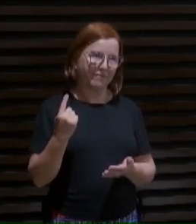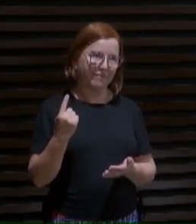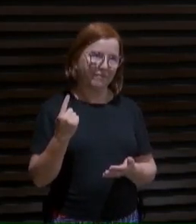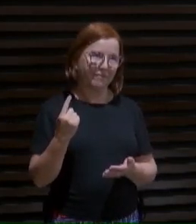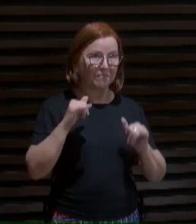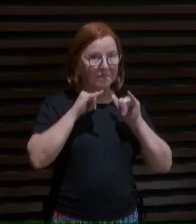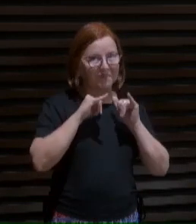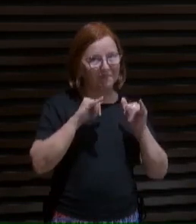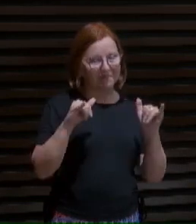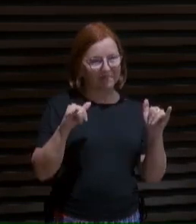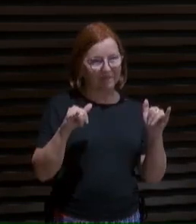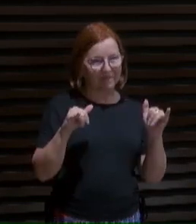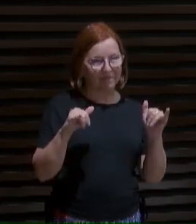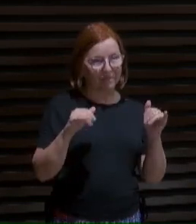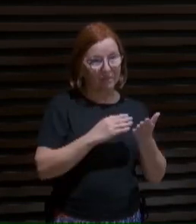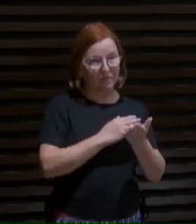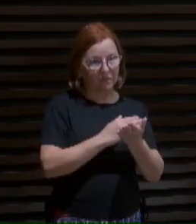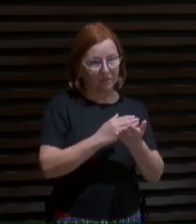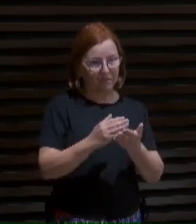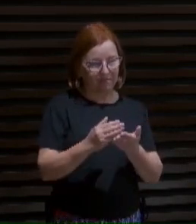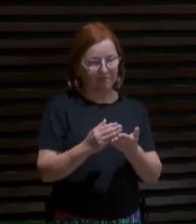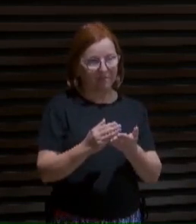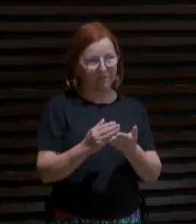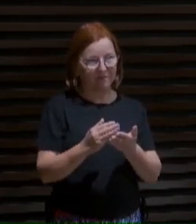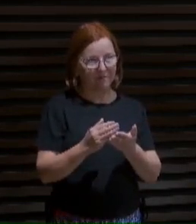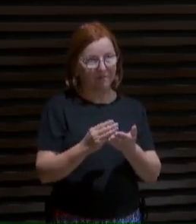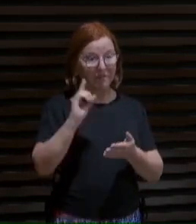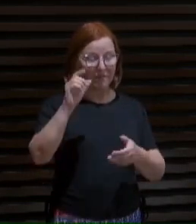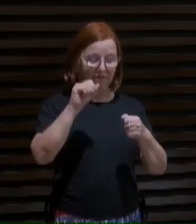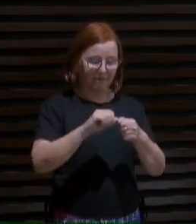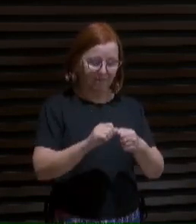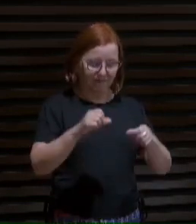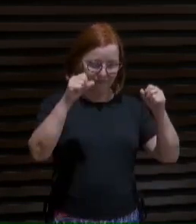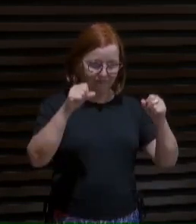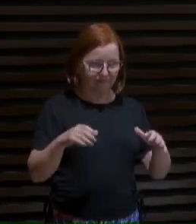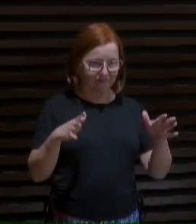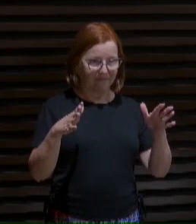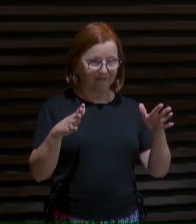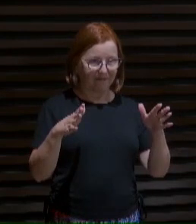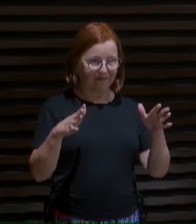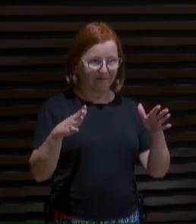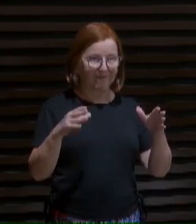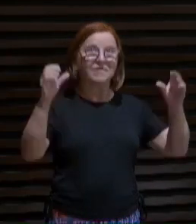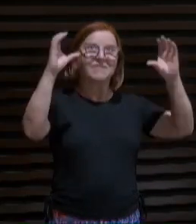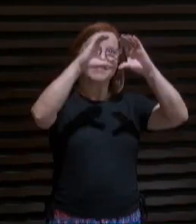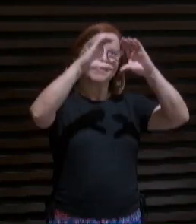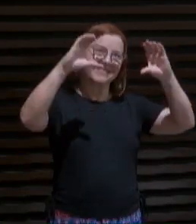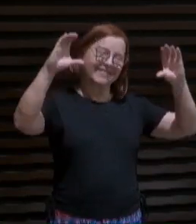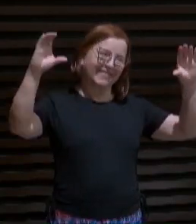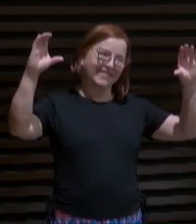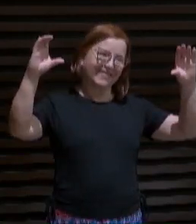diz o seguinte: no princípio criou Deus os céus